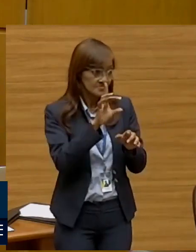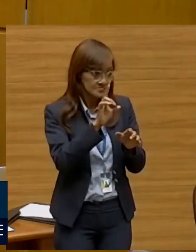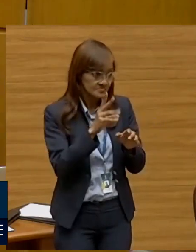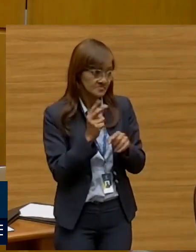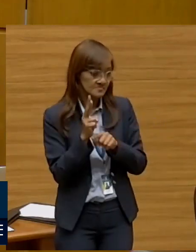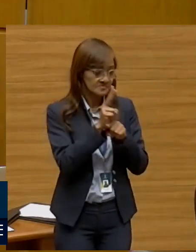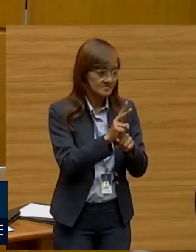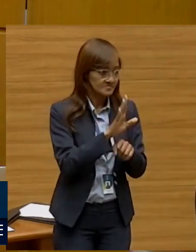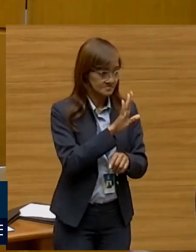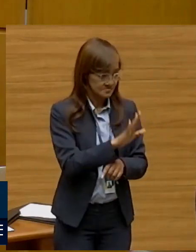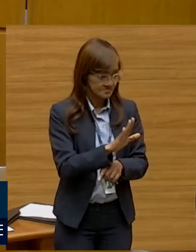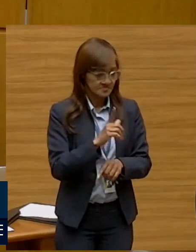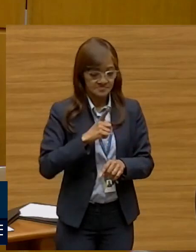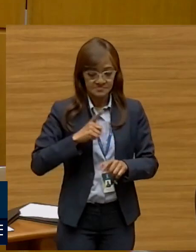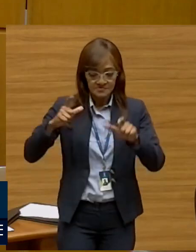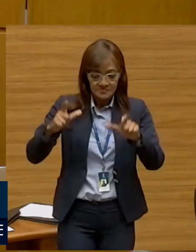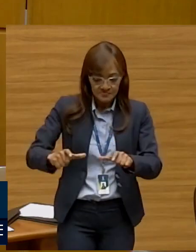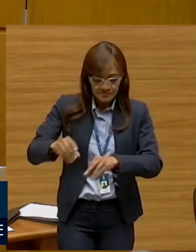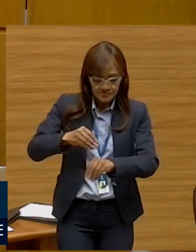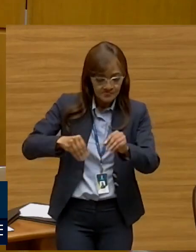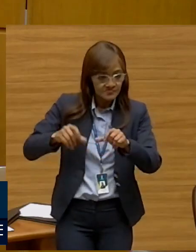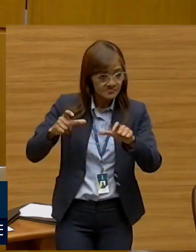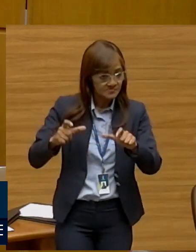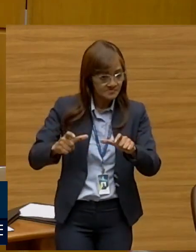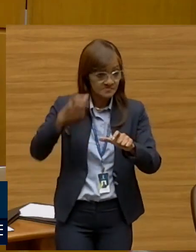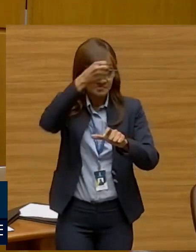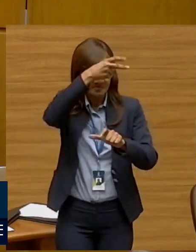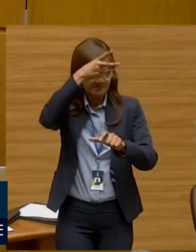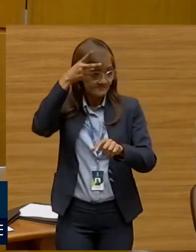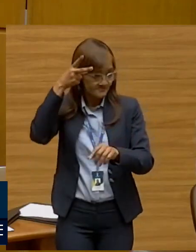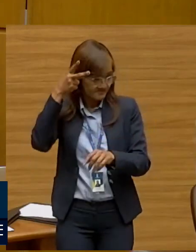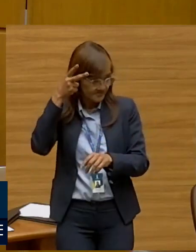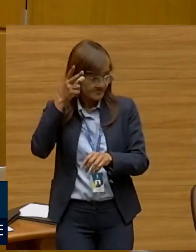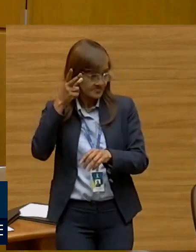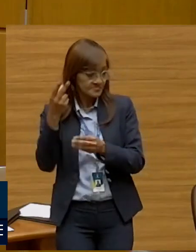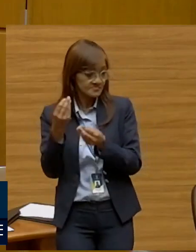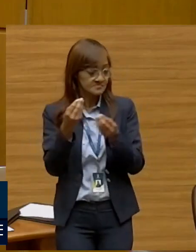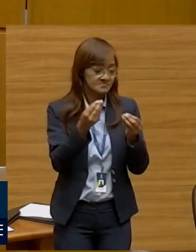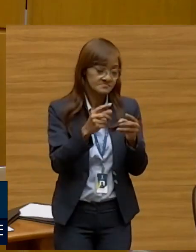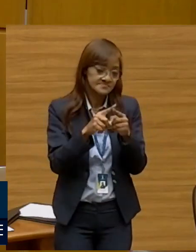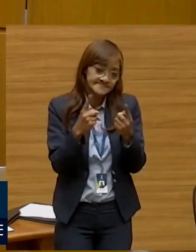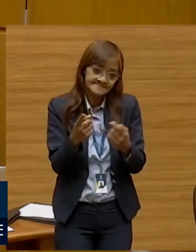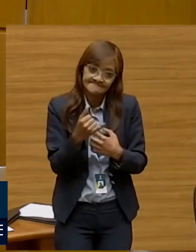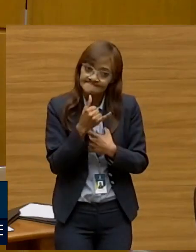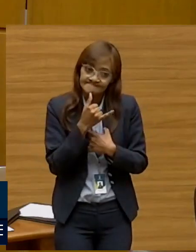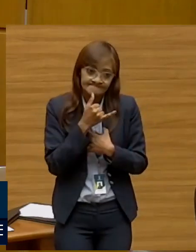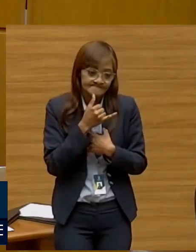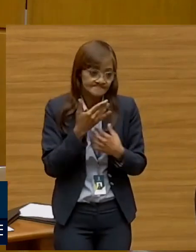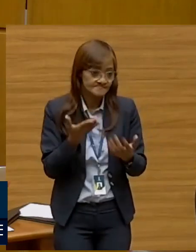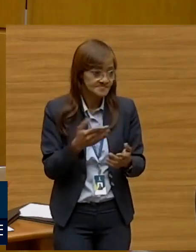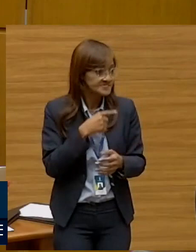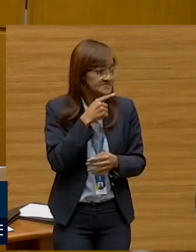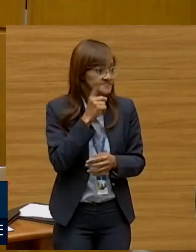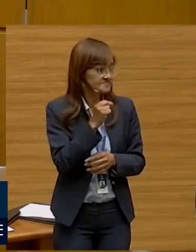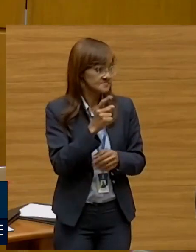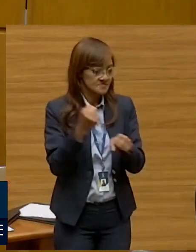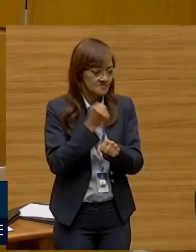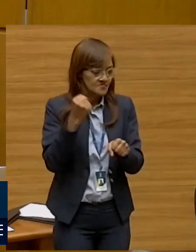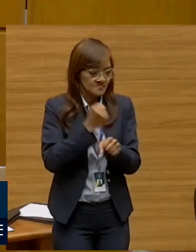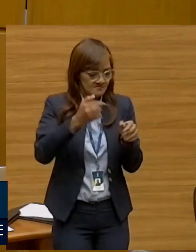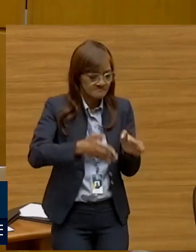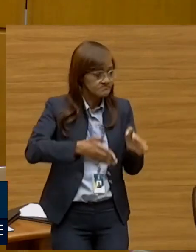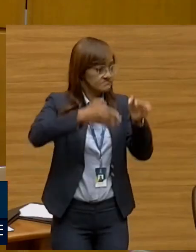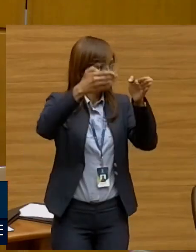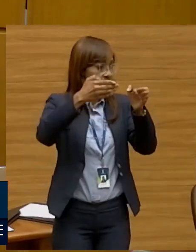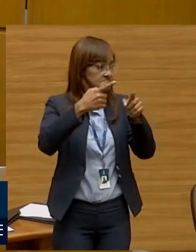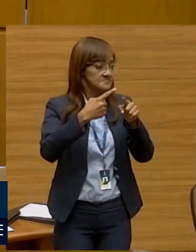a cessão de um terreno da Prefeitura Municipal de Aracaju, mas infelizmente a gente não conseguiu ainda construir, porque a gente precisa